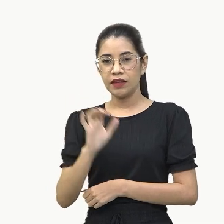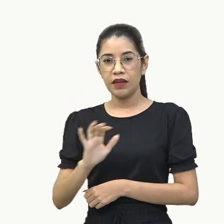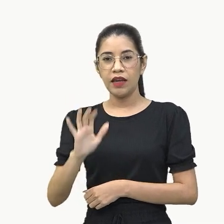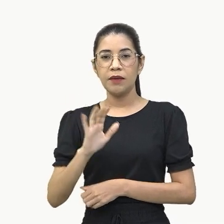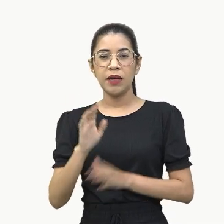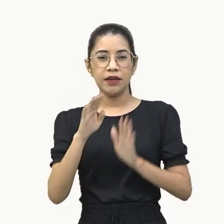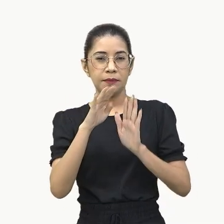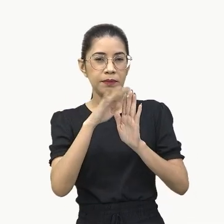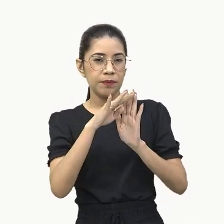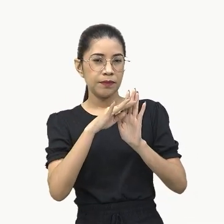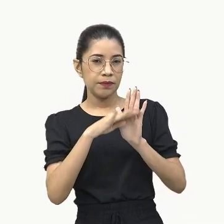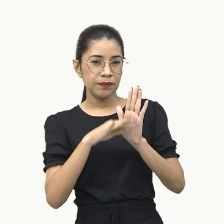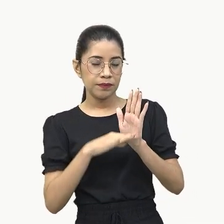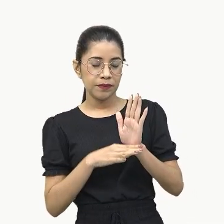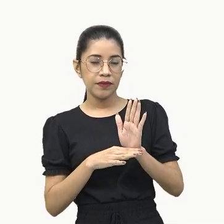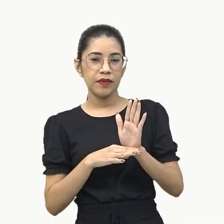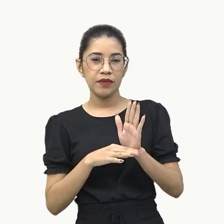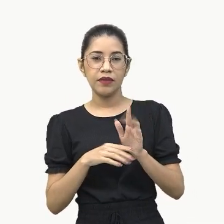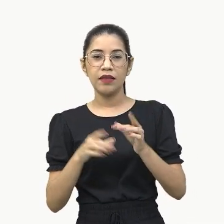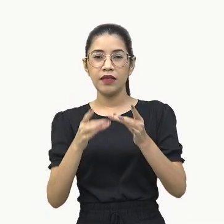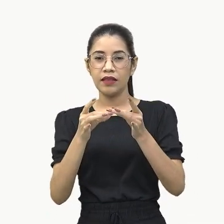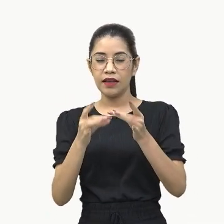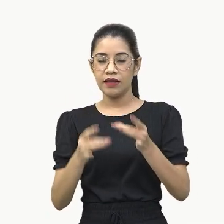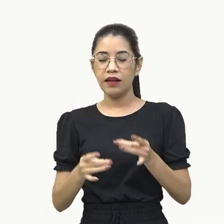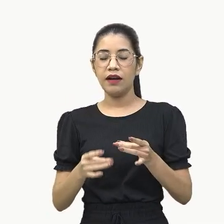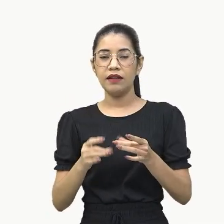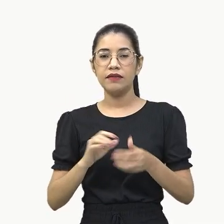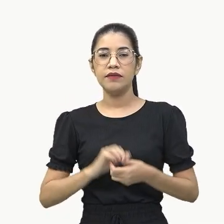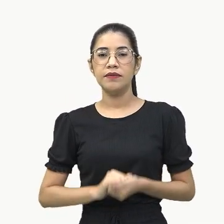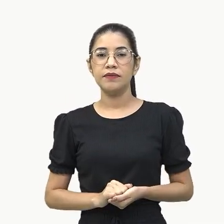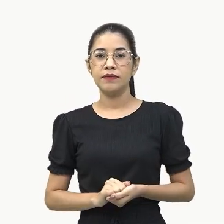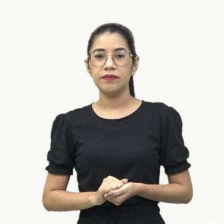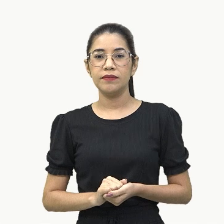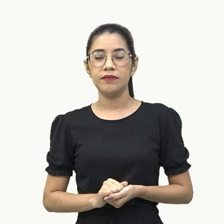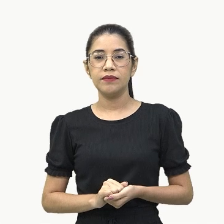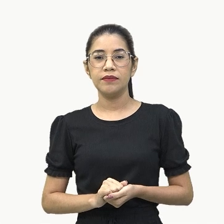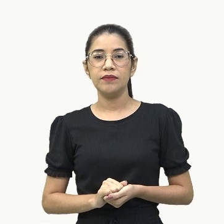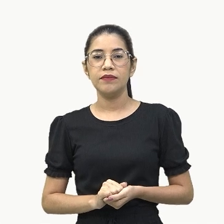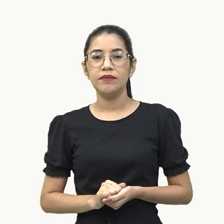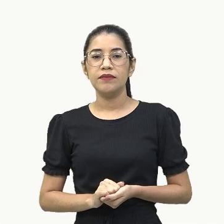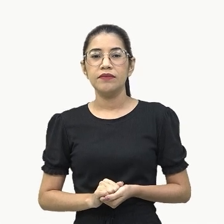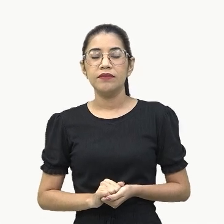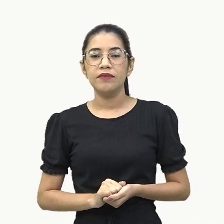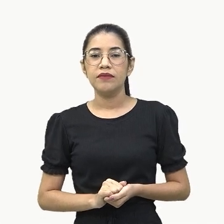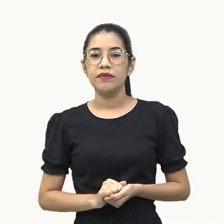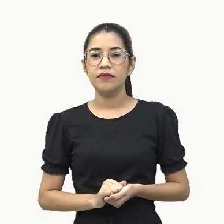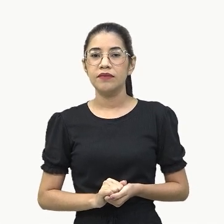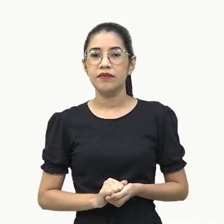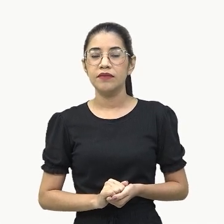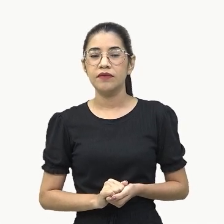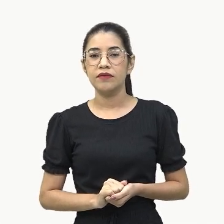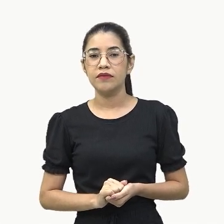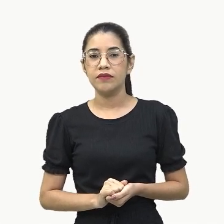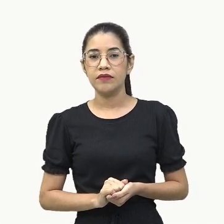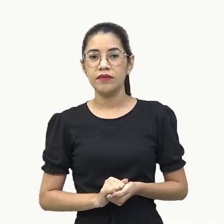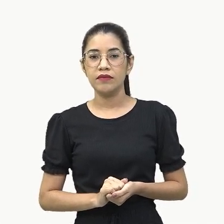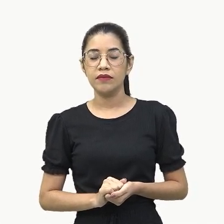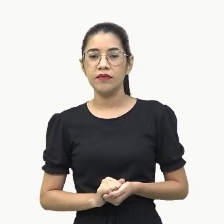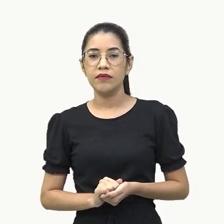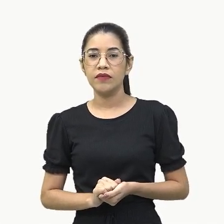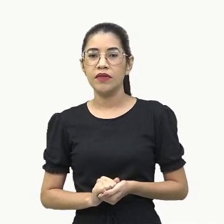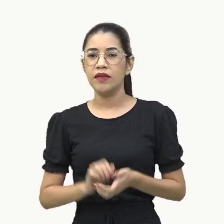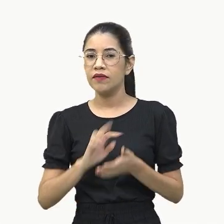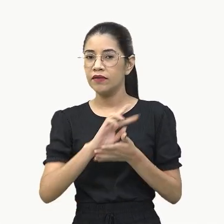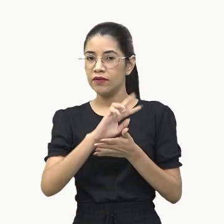malha Norte malha Oeste estrada de ferro do Paraná entre outras malhas entre